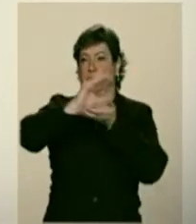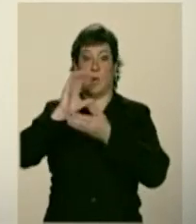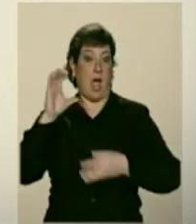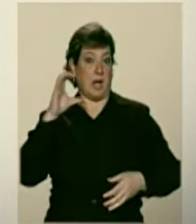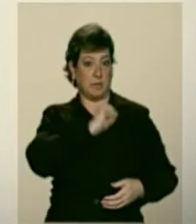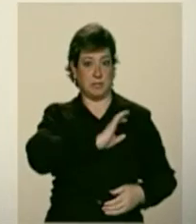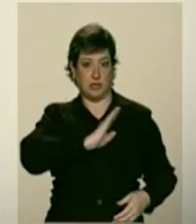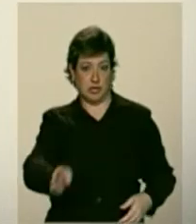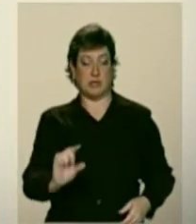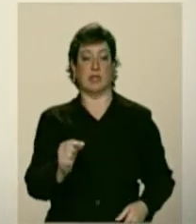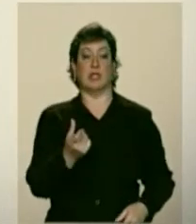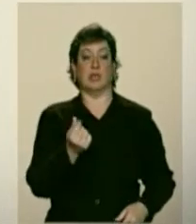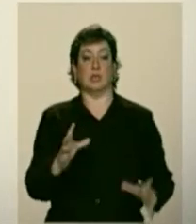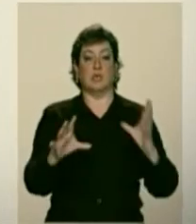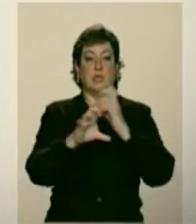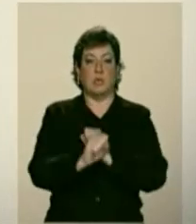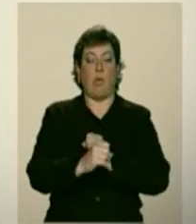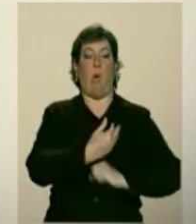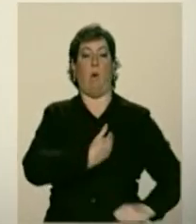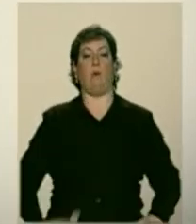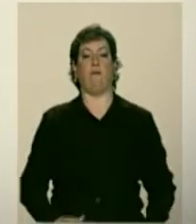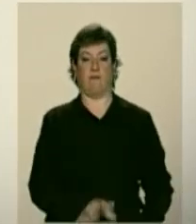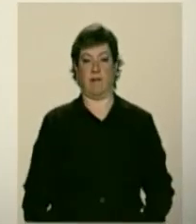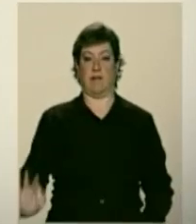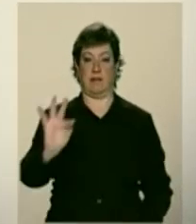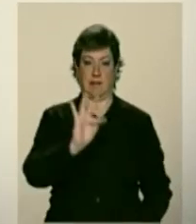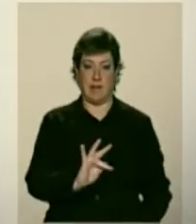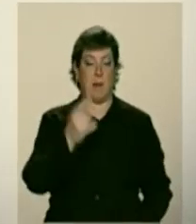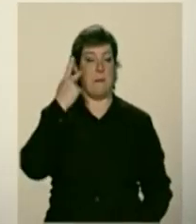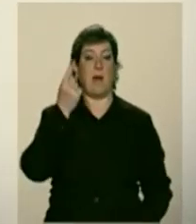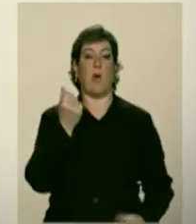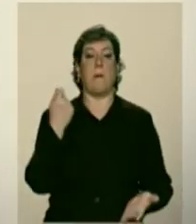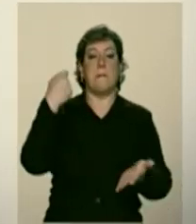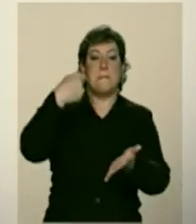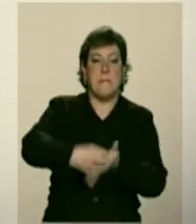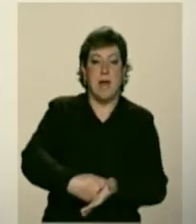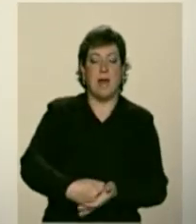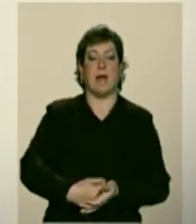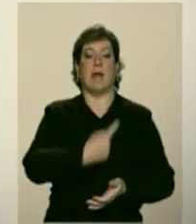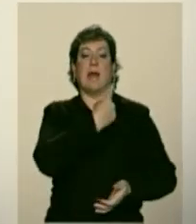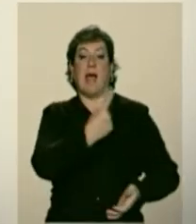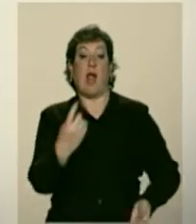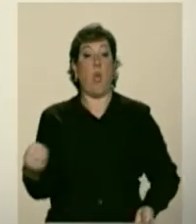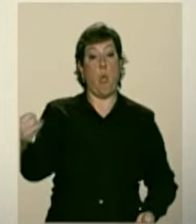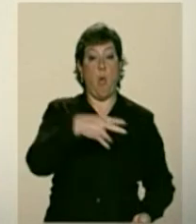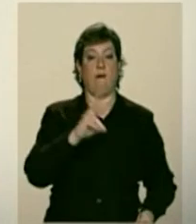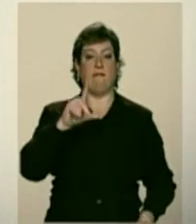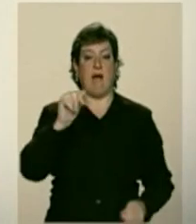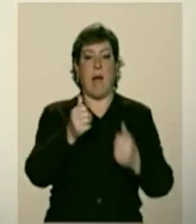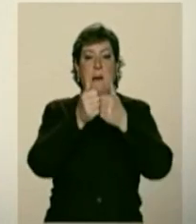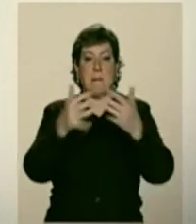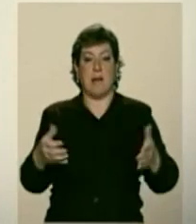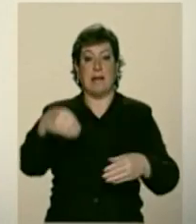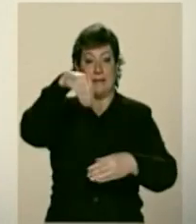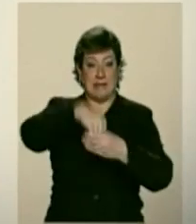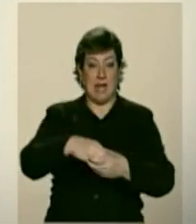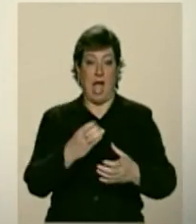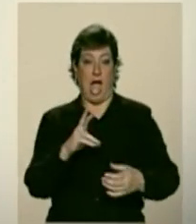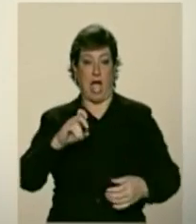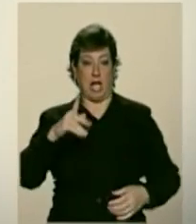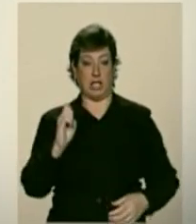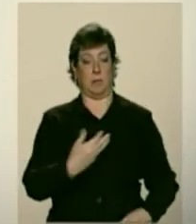imediata, os recursos do governo federal para custear cada nova vaga aberta nas creches públicas